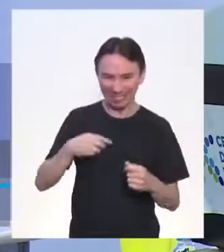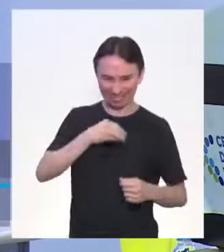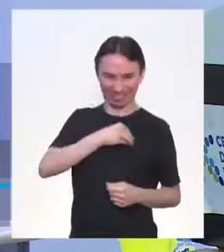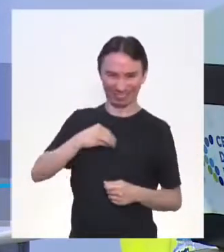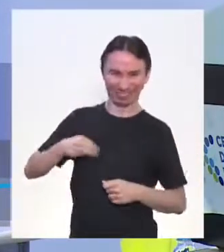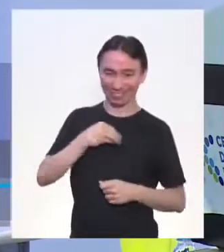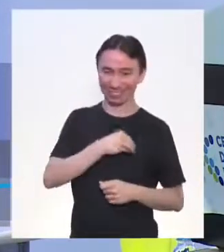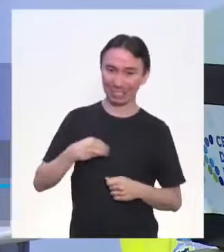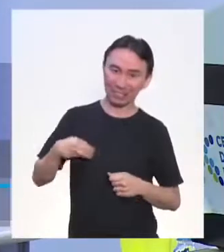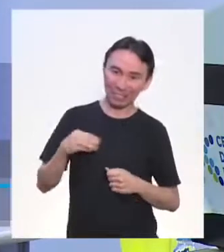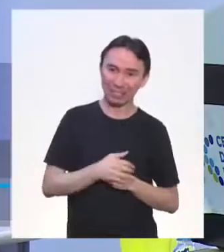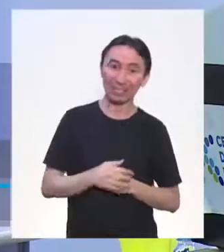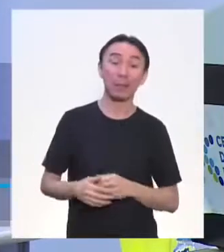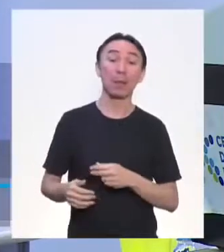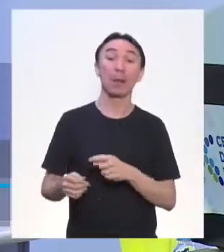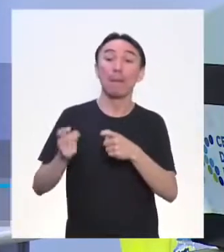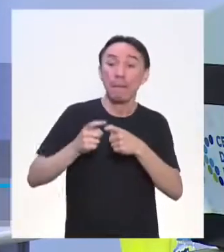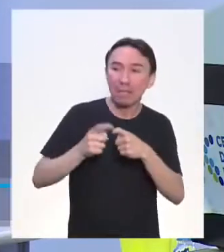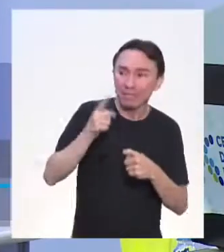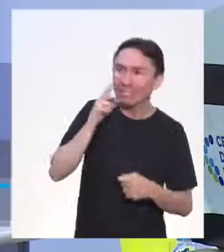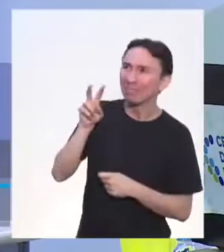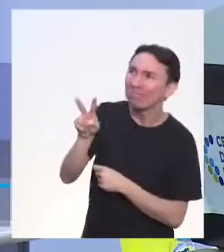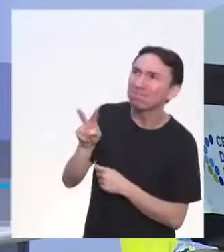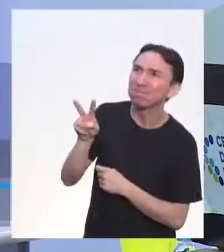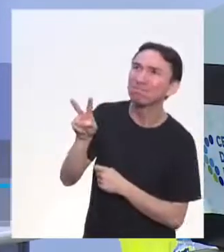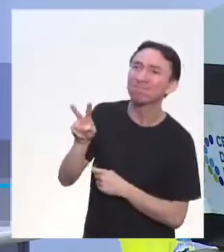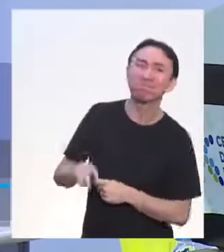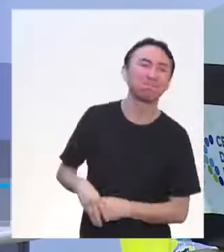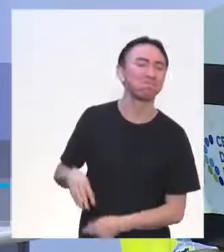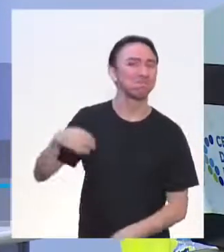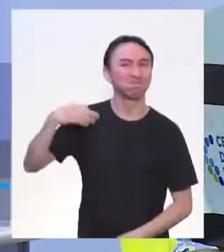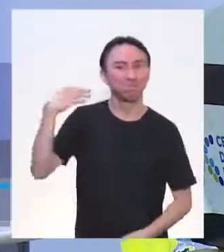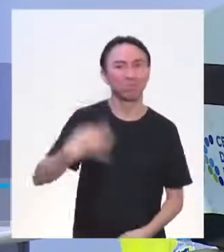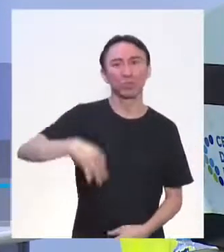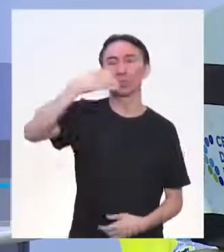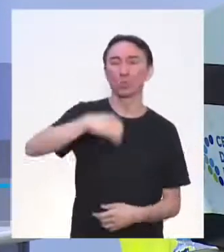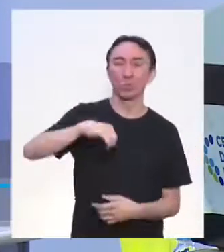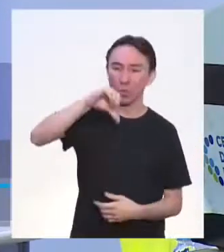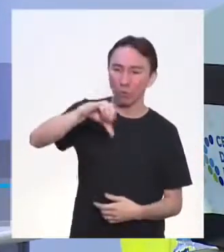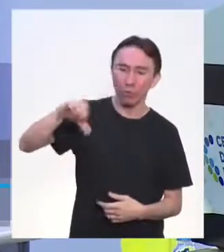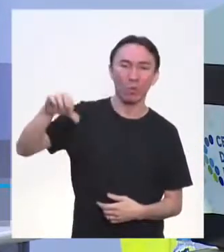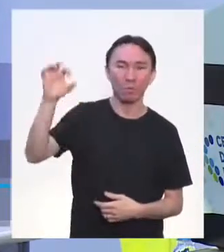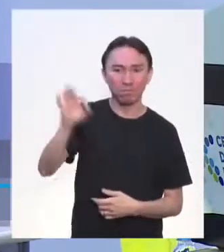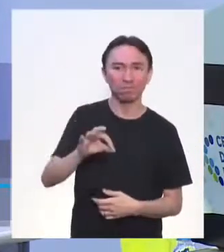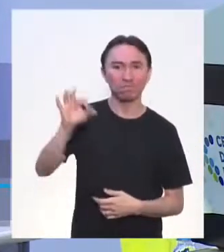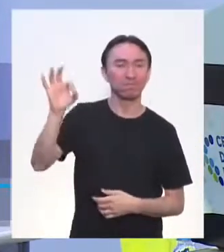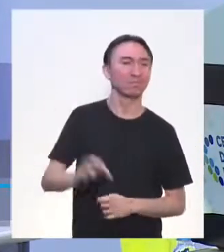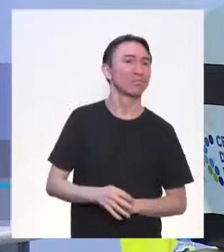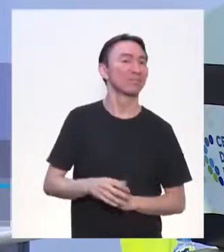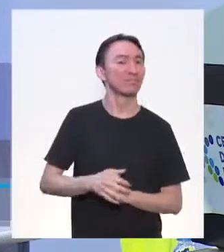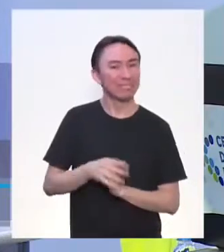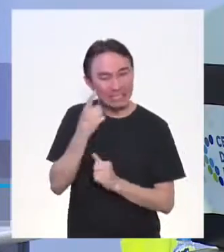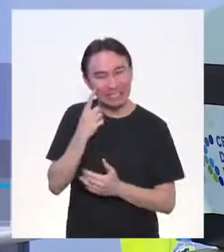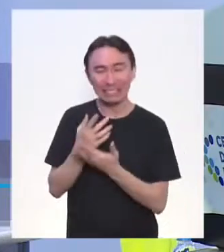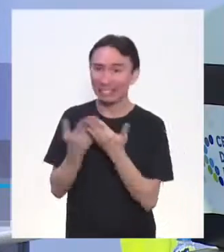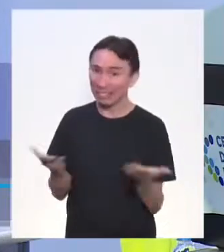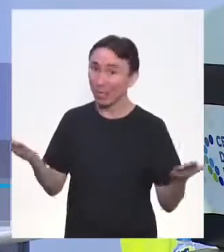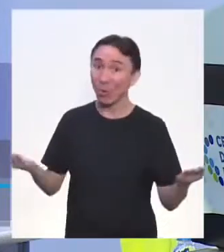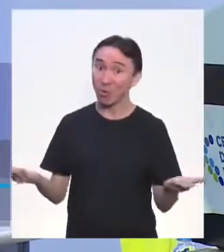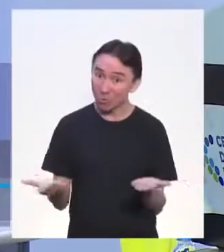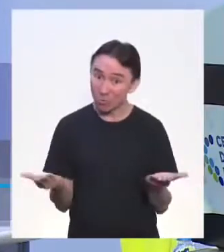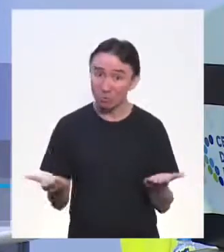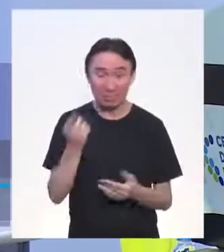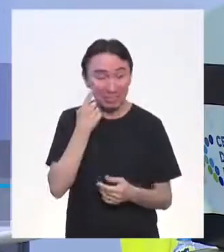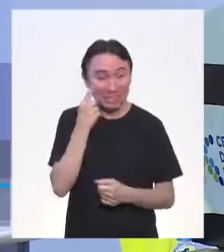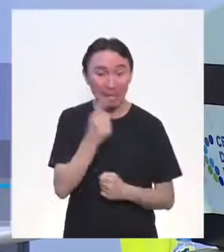em 99% das ocasiões. Ou seja, uma das profissões mais valorizadas e intelectualizadas